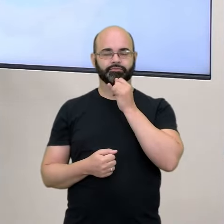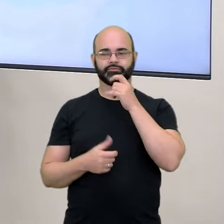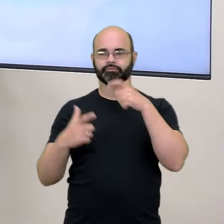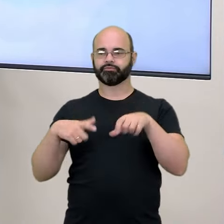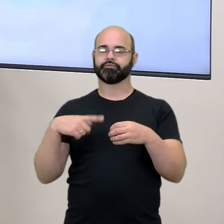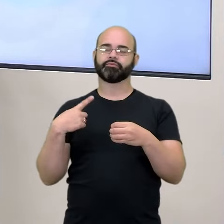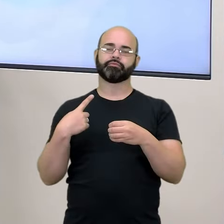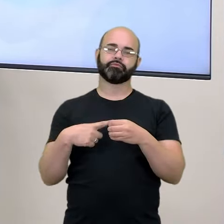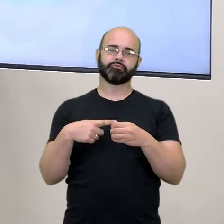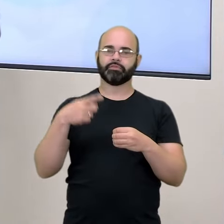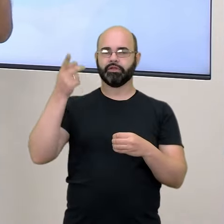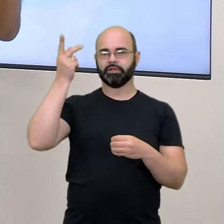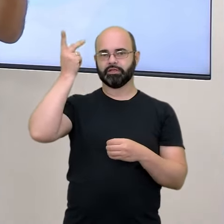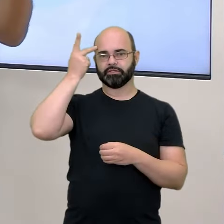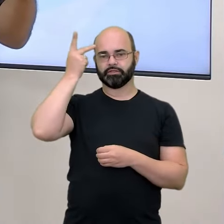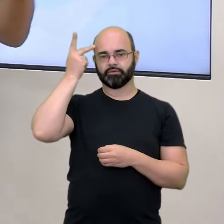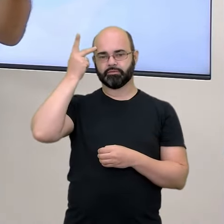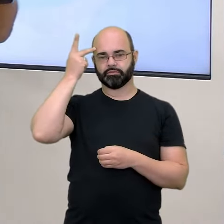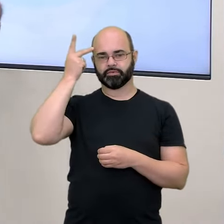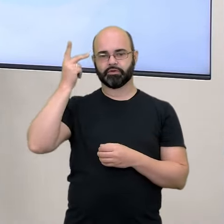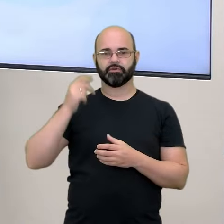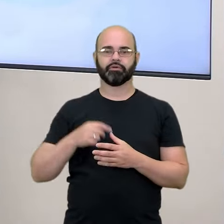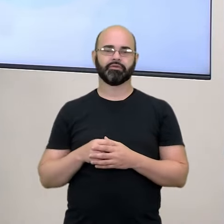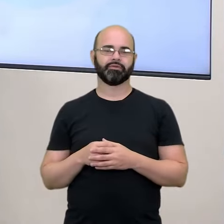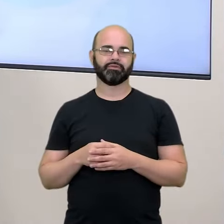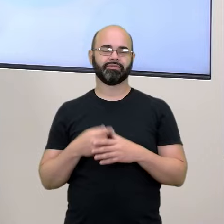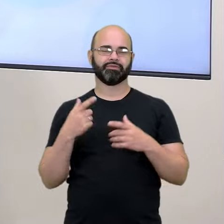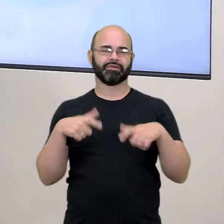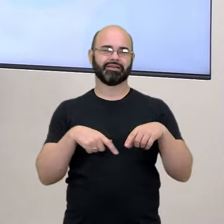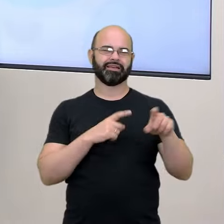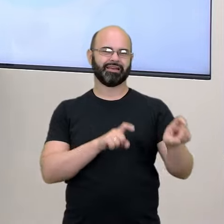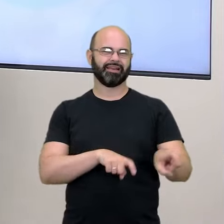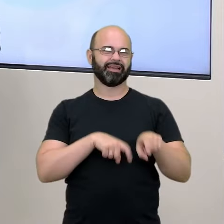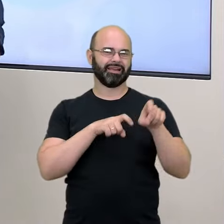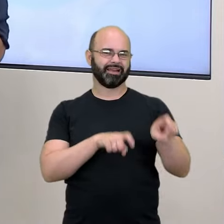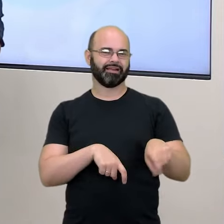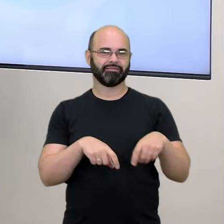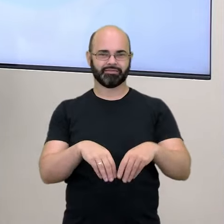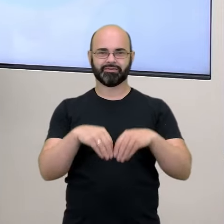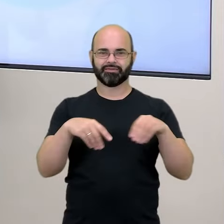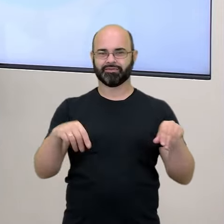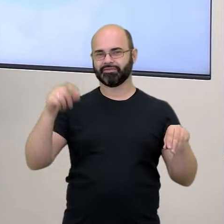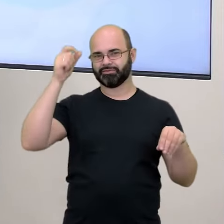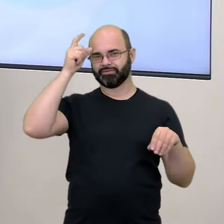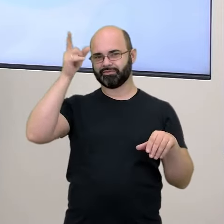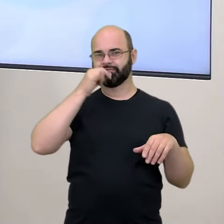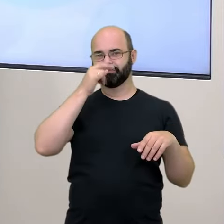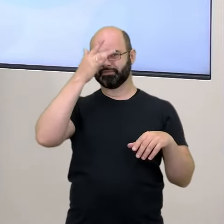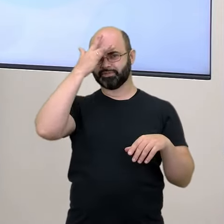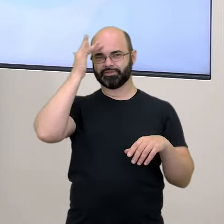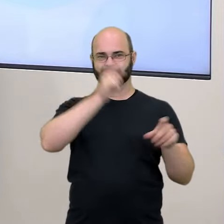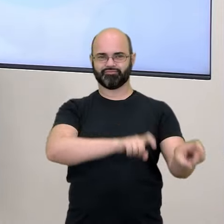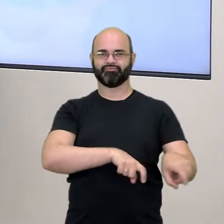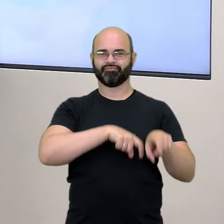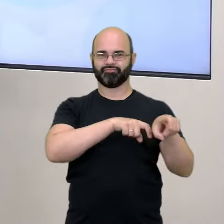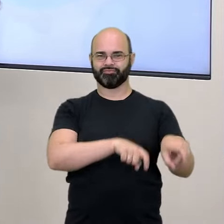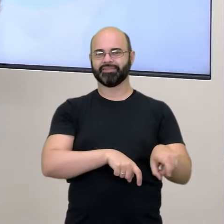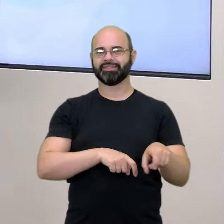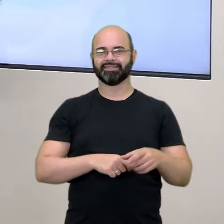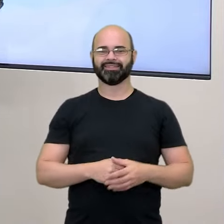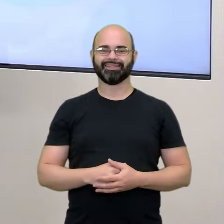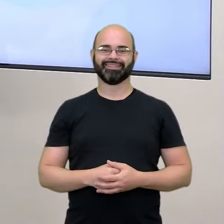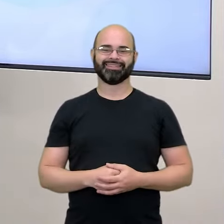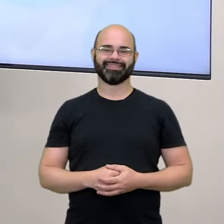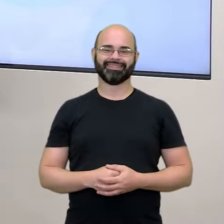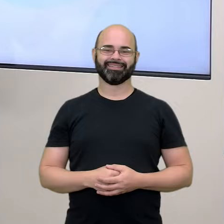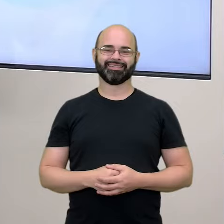Paulo, a comunidade caipira, né? Aquela cultura ligada à terra, legal, agricultores, ou então, eu estou